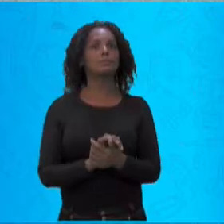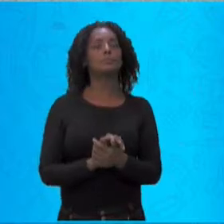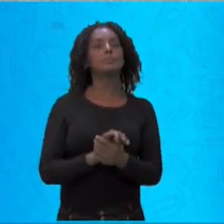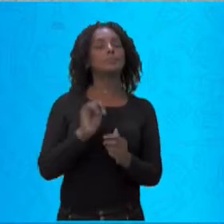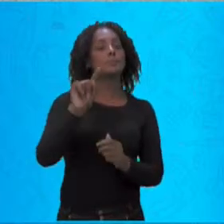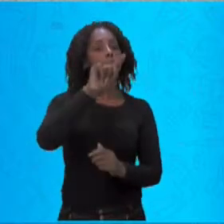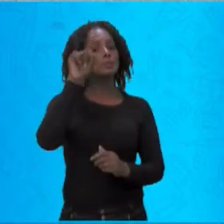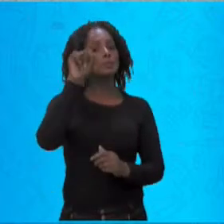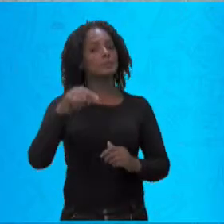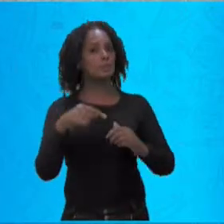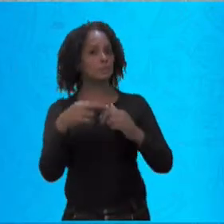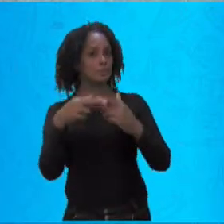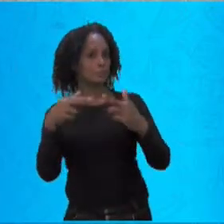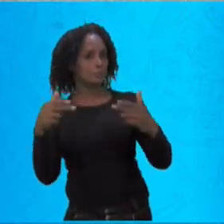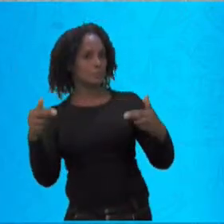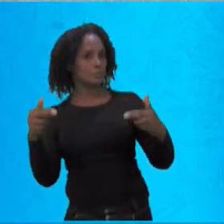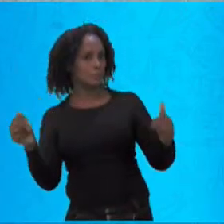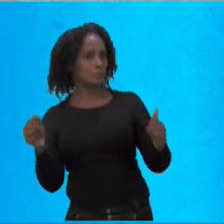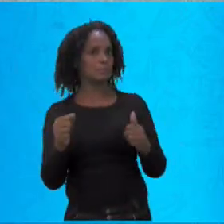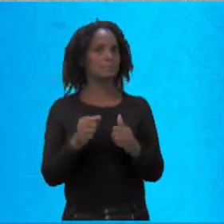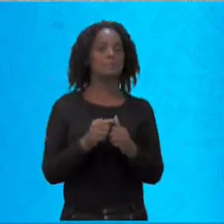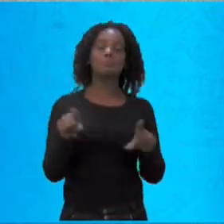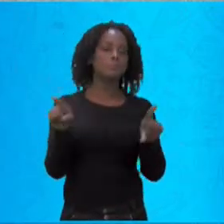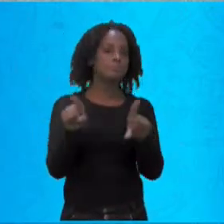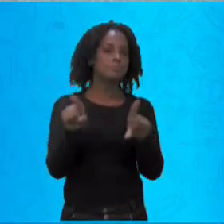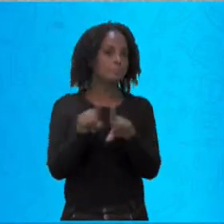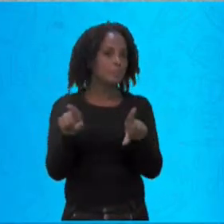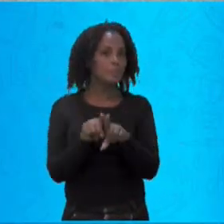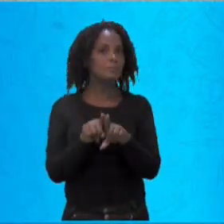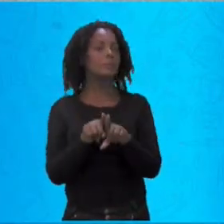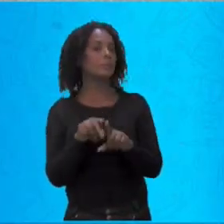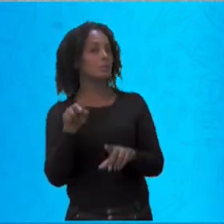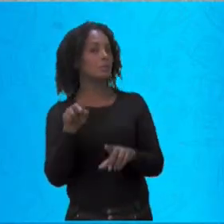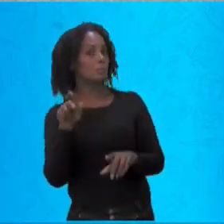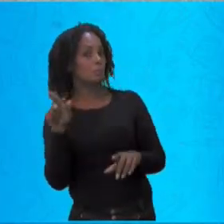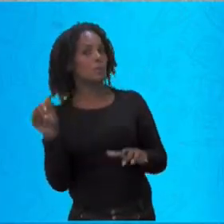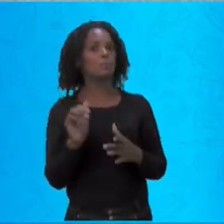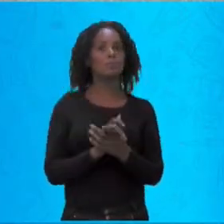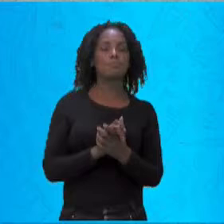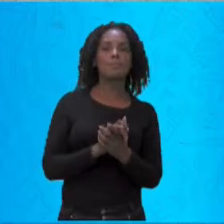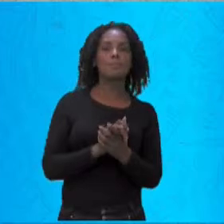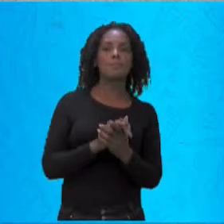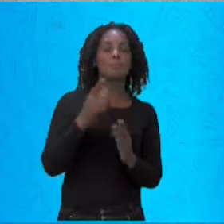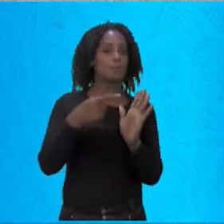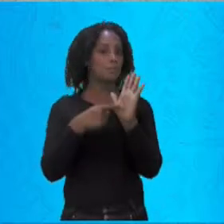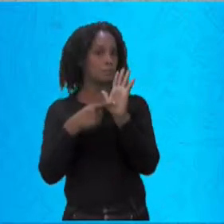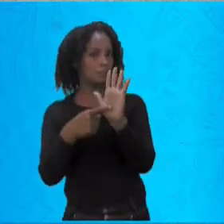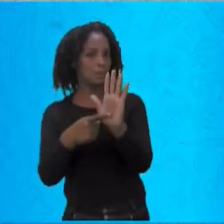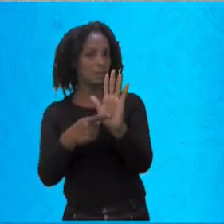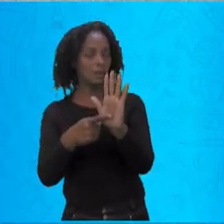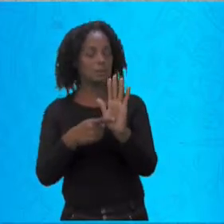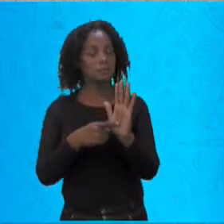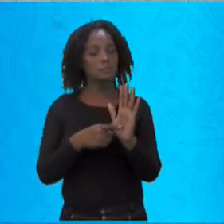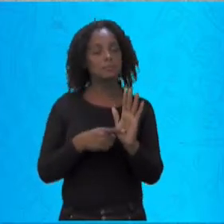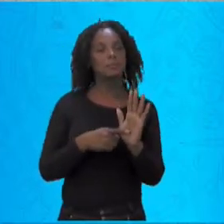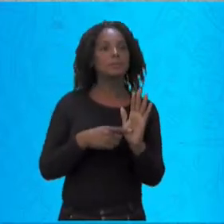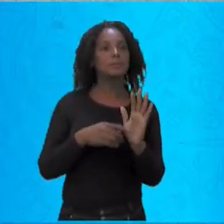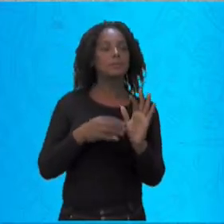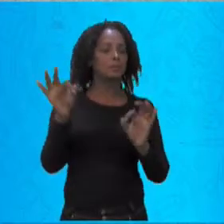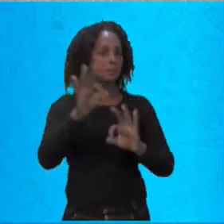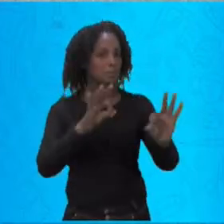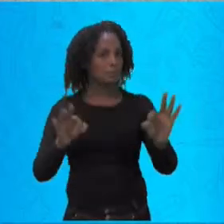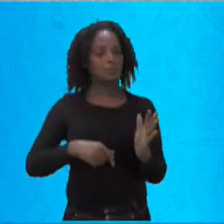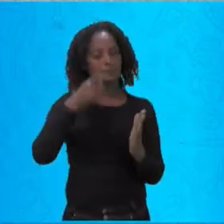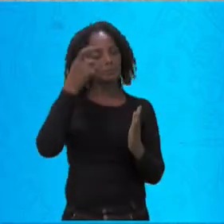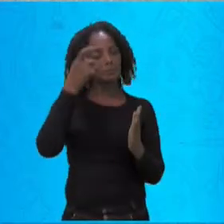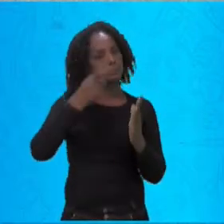os sinais de pontuação também funcionam assim, para sinalizar, guiar e